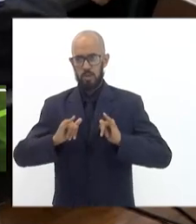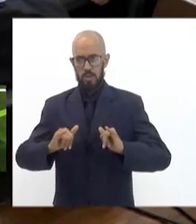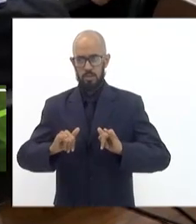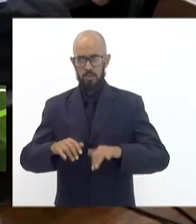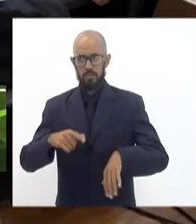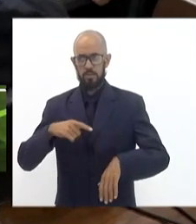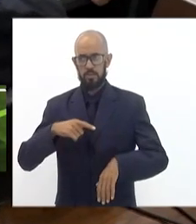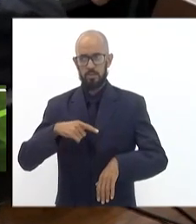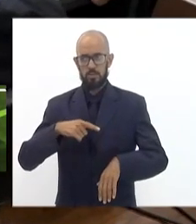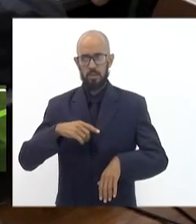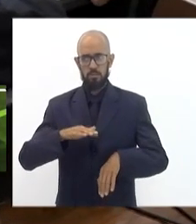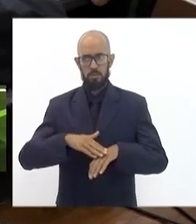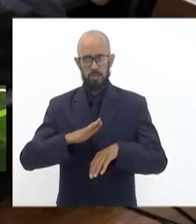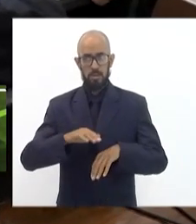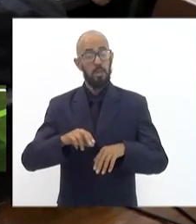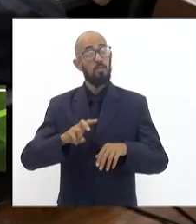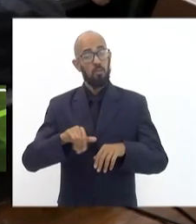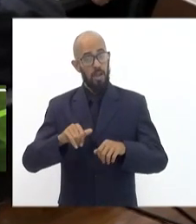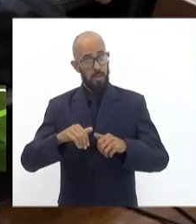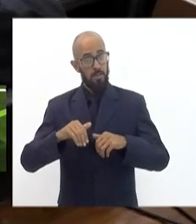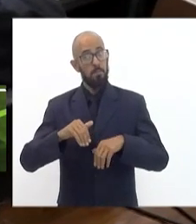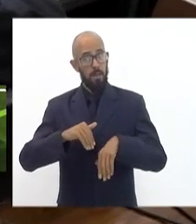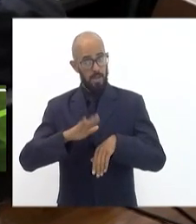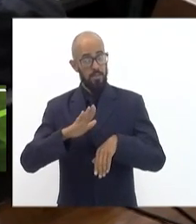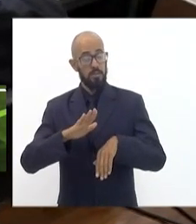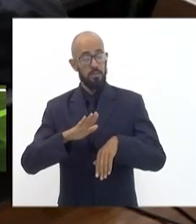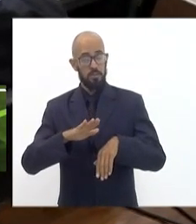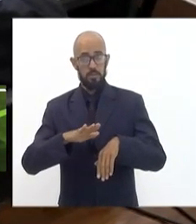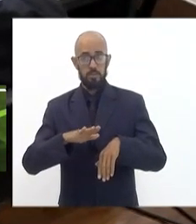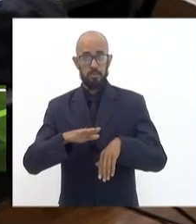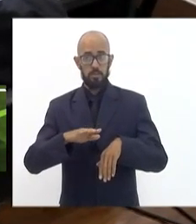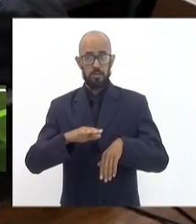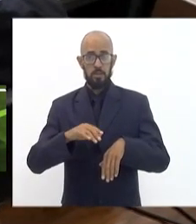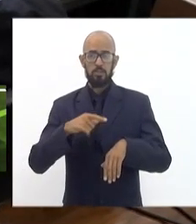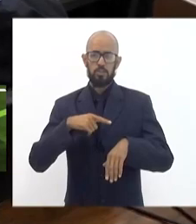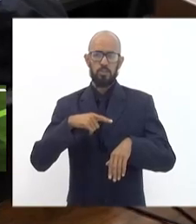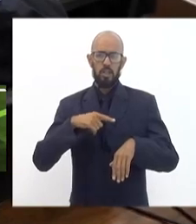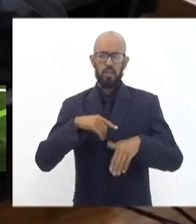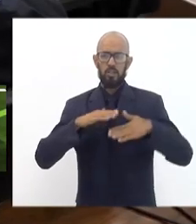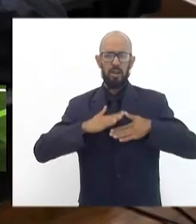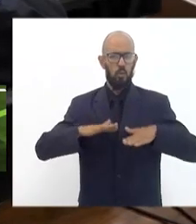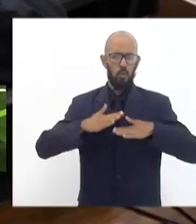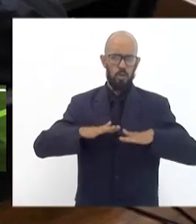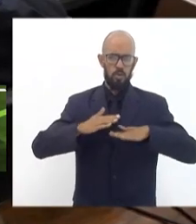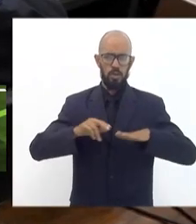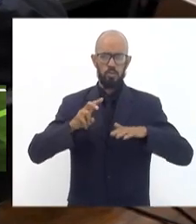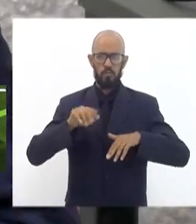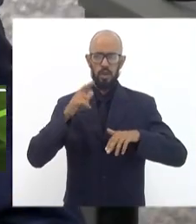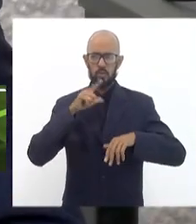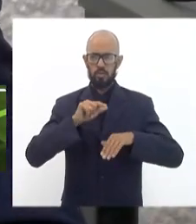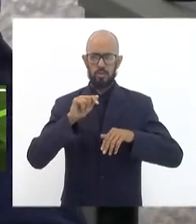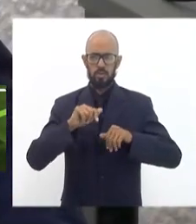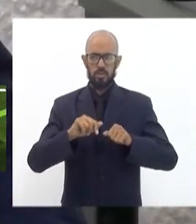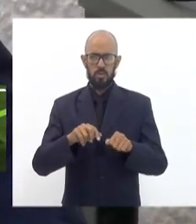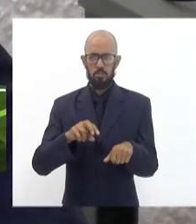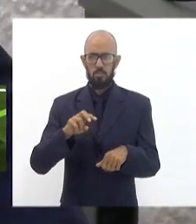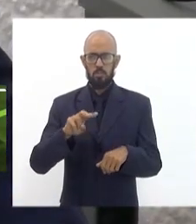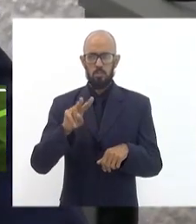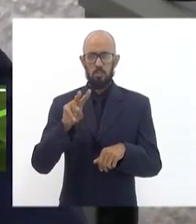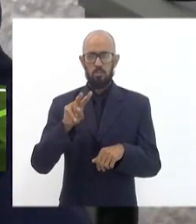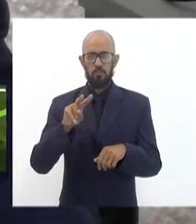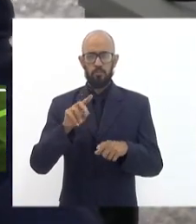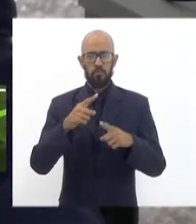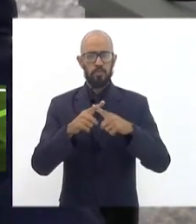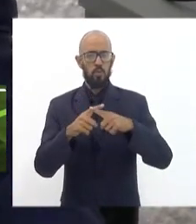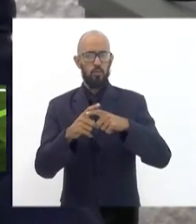mais aumentando e não não para nós estamos muito absolutamente tranquilo acho que nós vamos quase multiplicar por 8